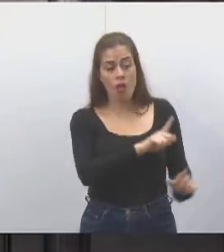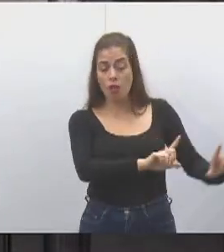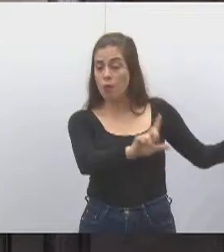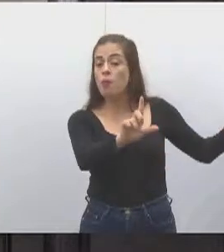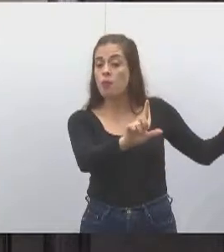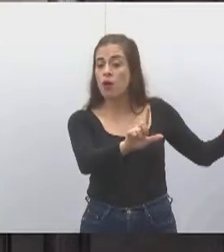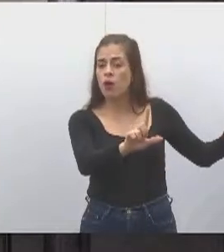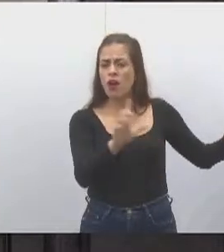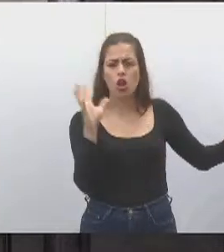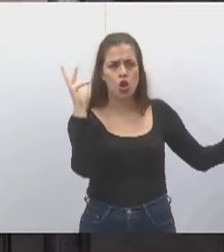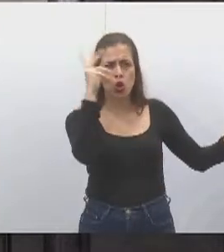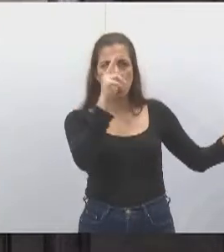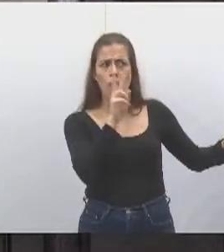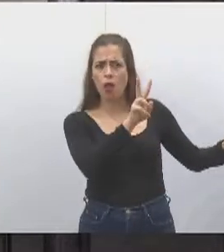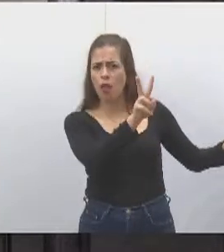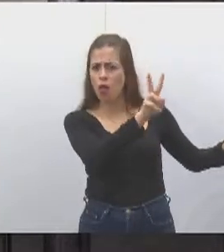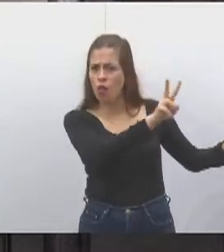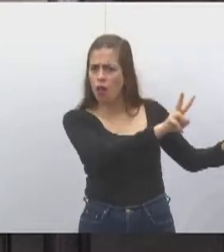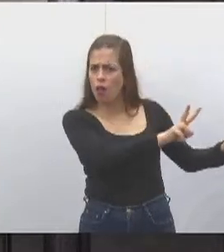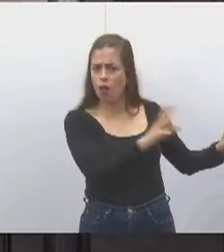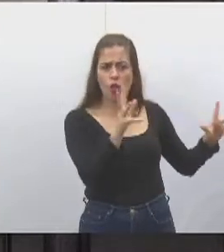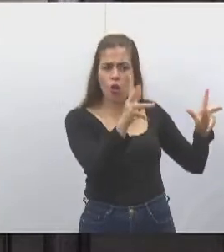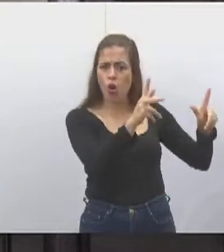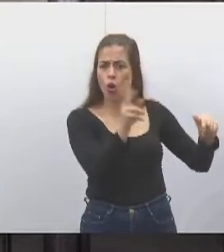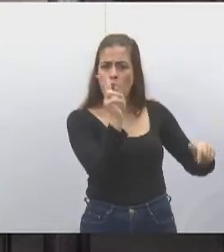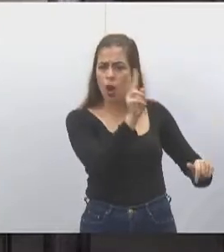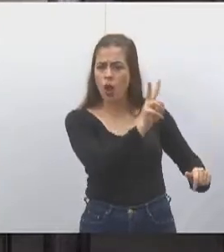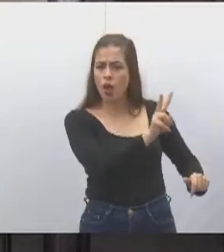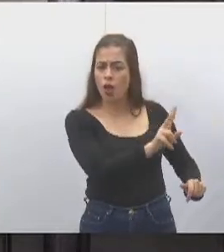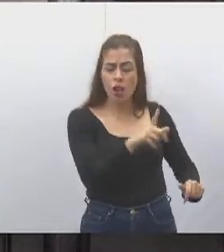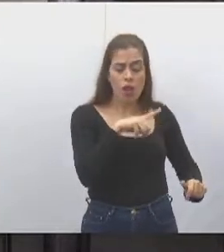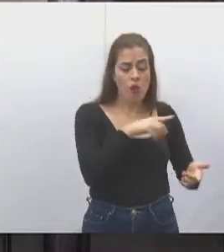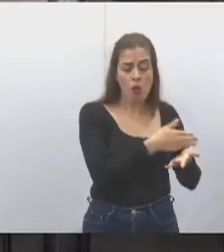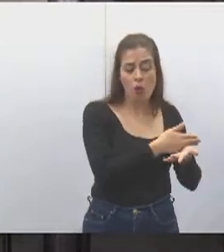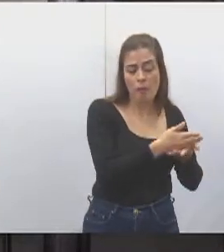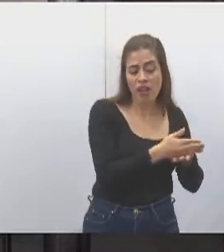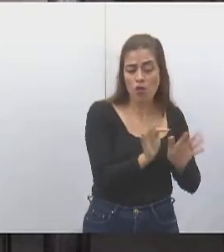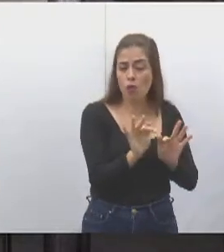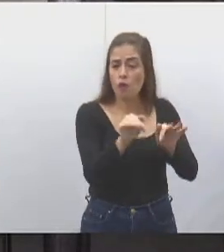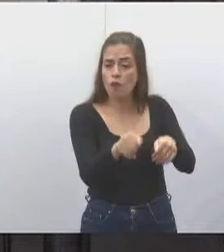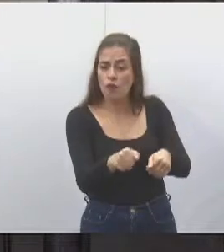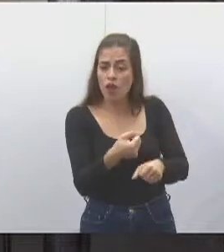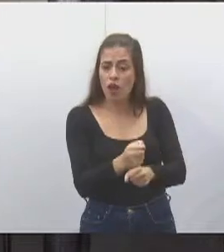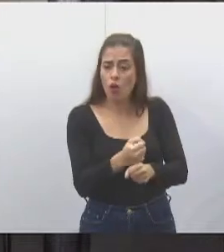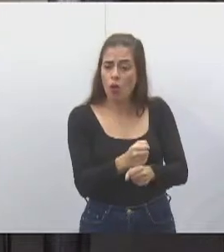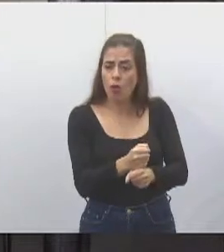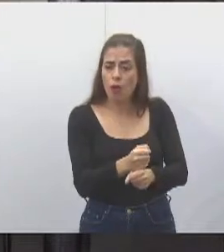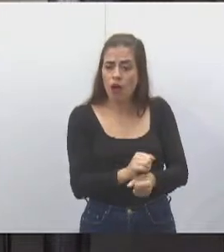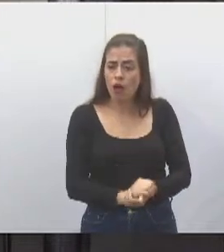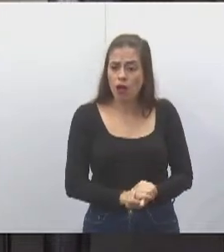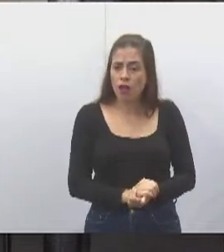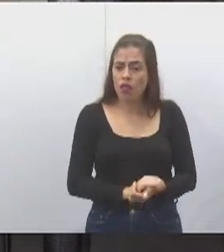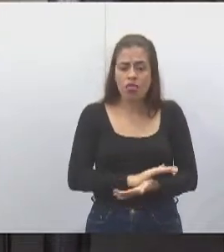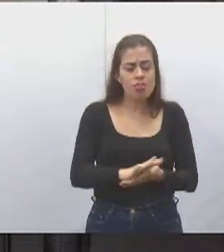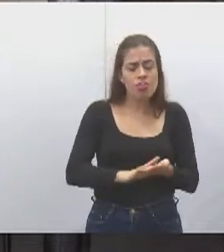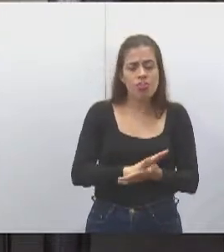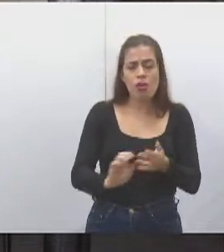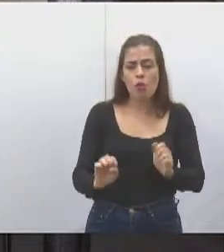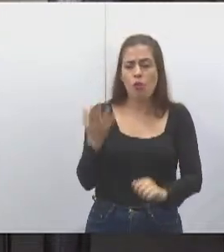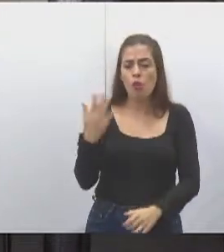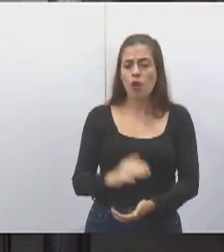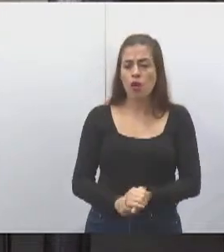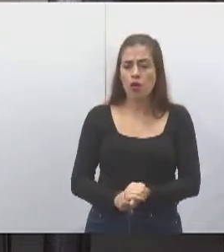que todo mundo leu, lá está começado lá, o começo e o fim da obra. e nada disso. Aí